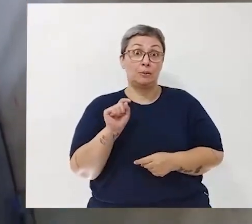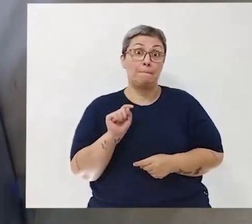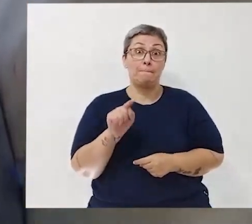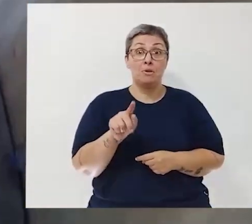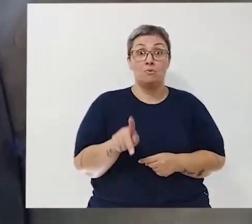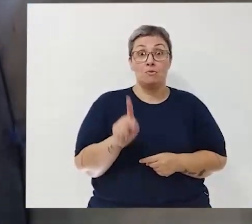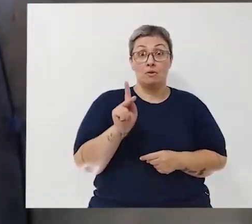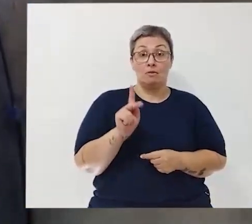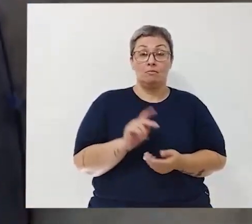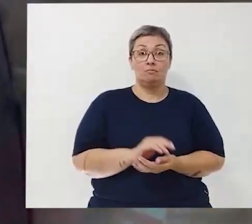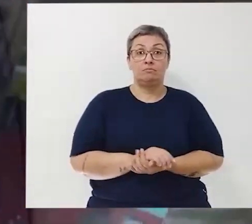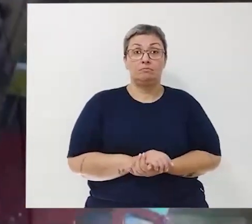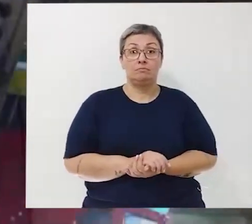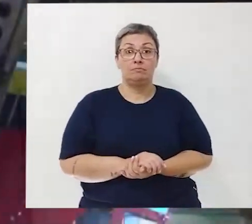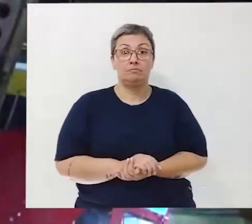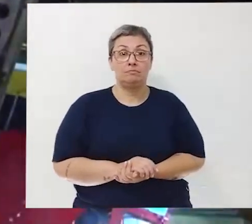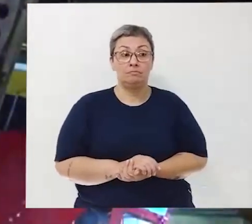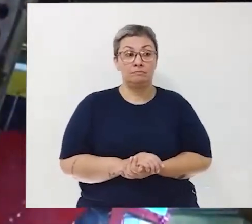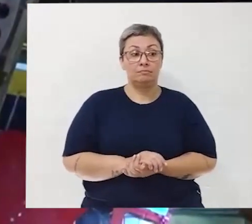toneladas.